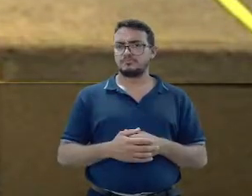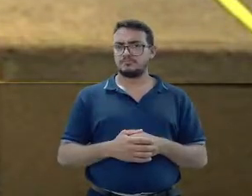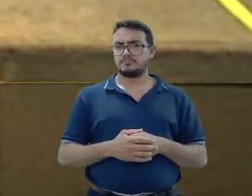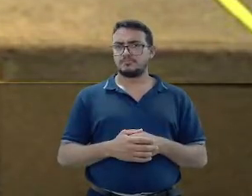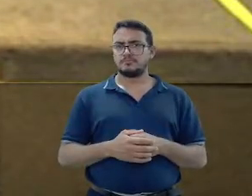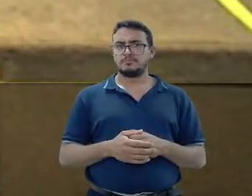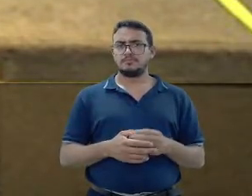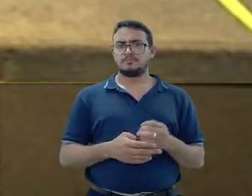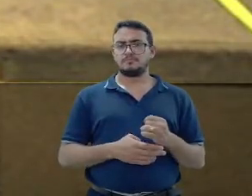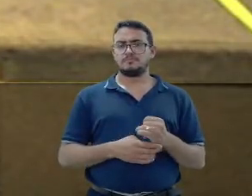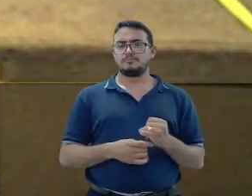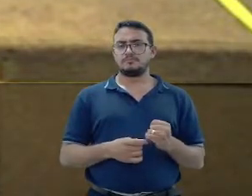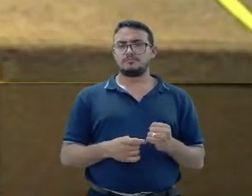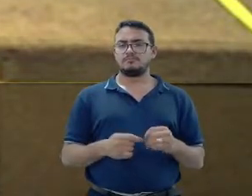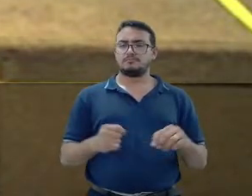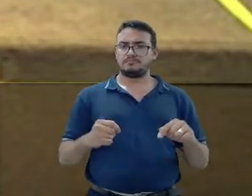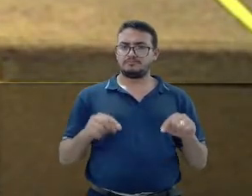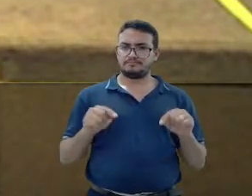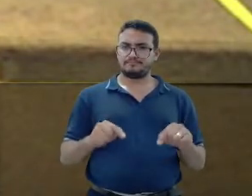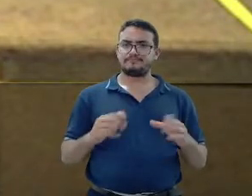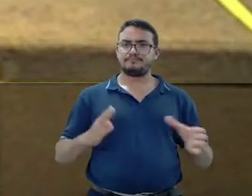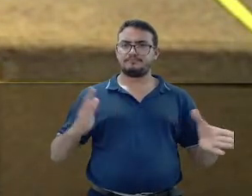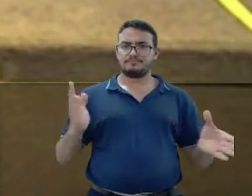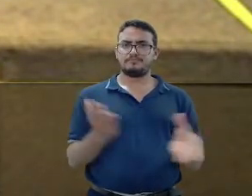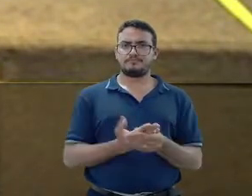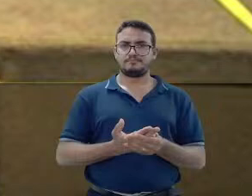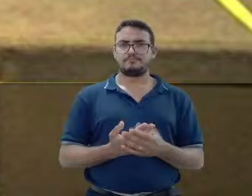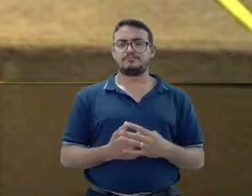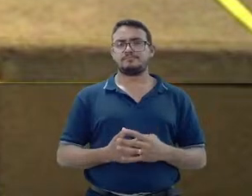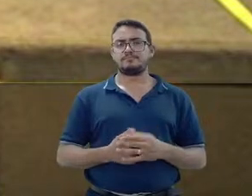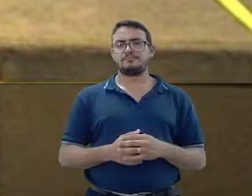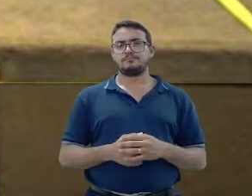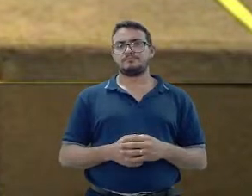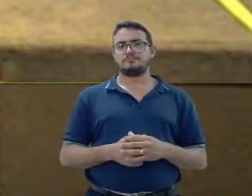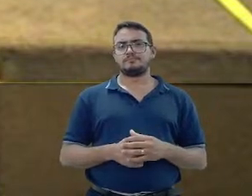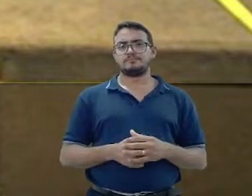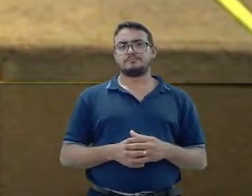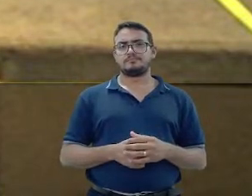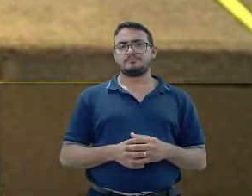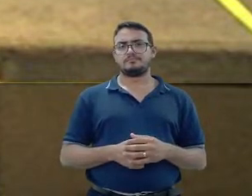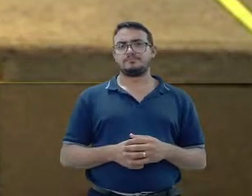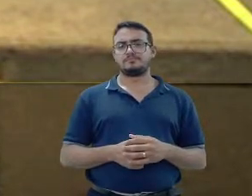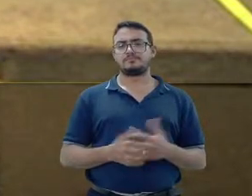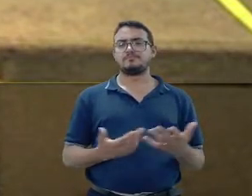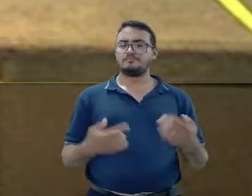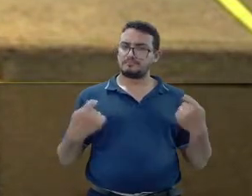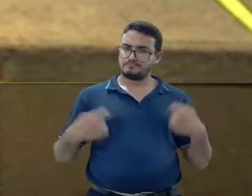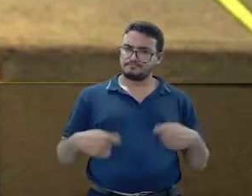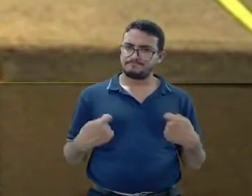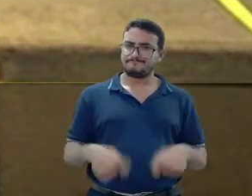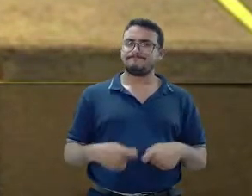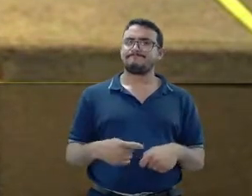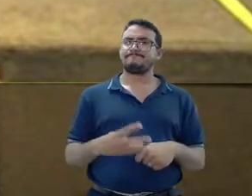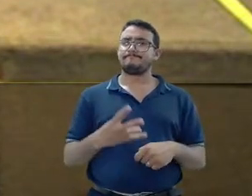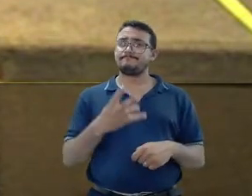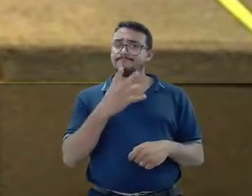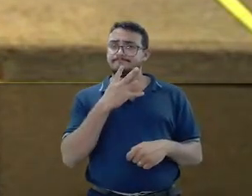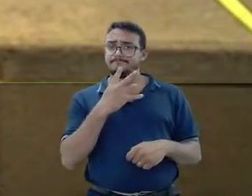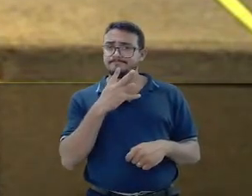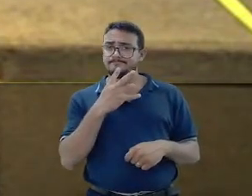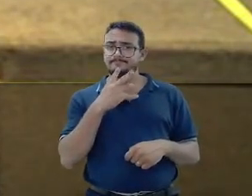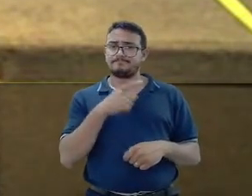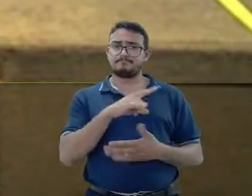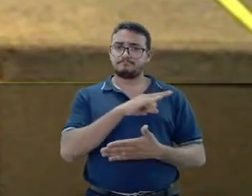resultado do processo. E, desta forma, havendo, pelo menos, reconhecimento na própria